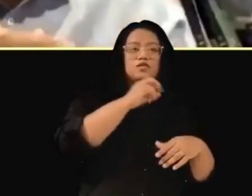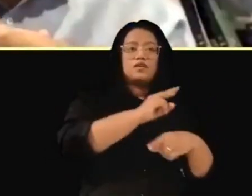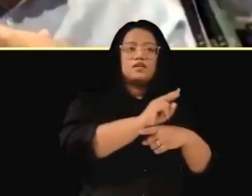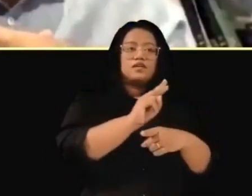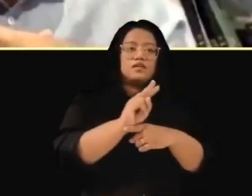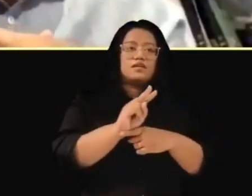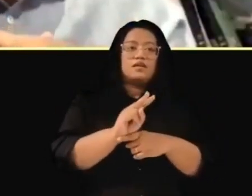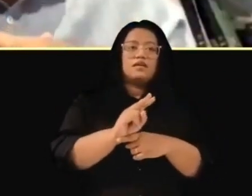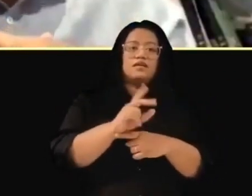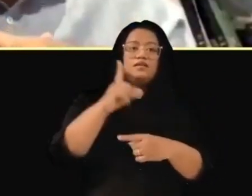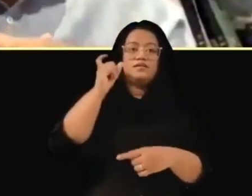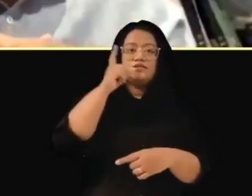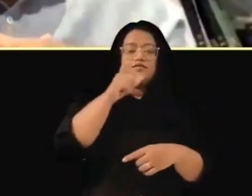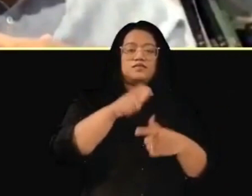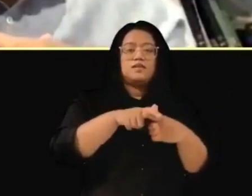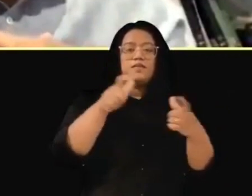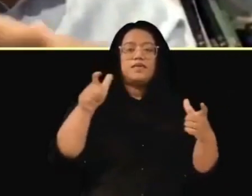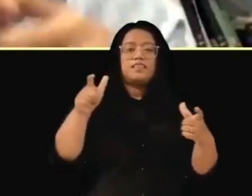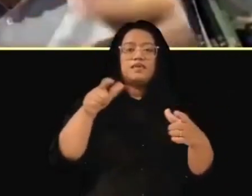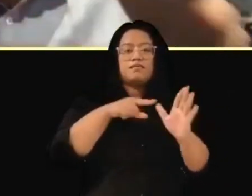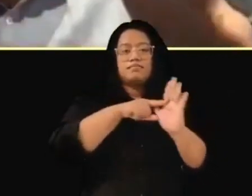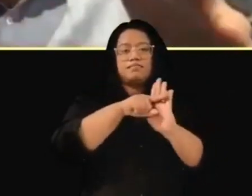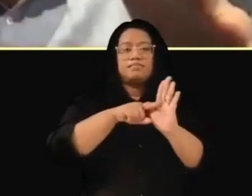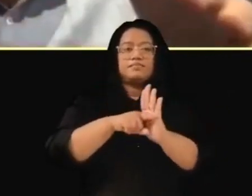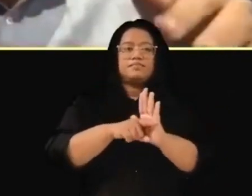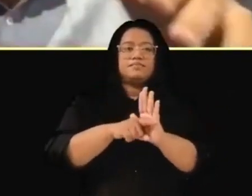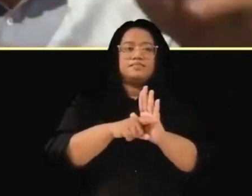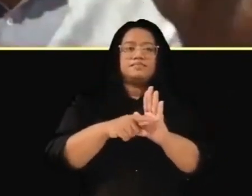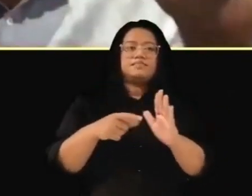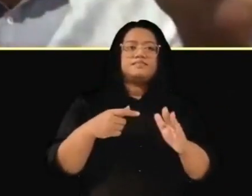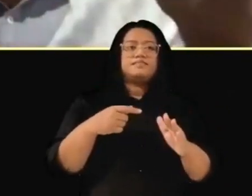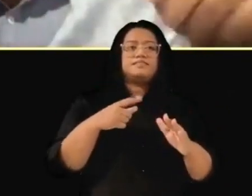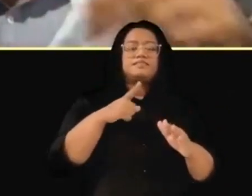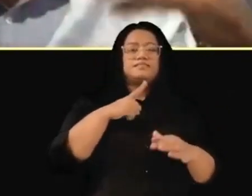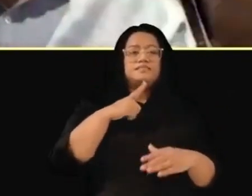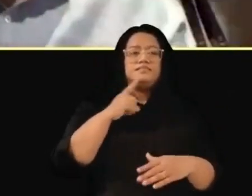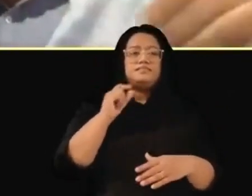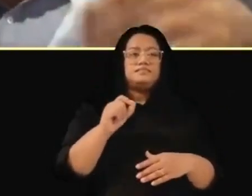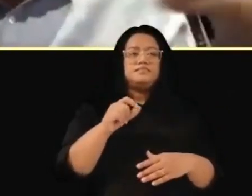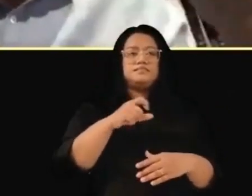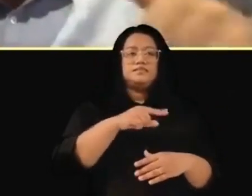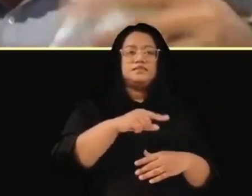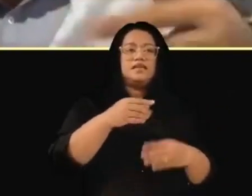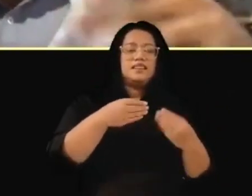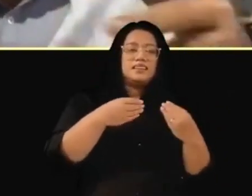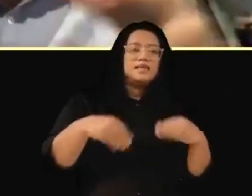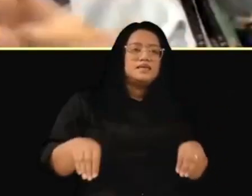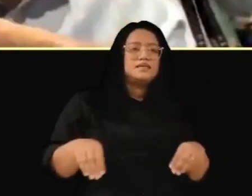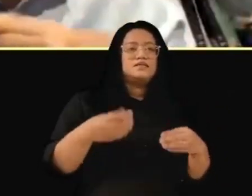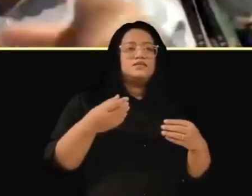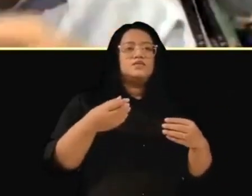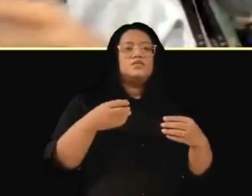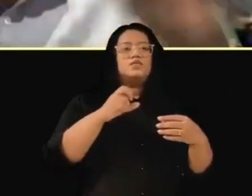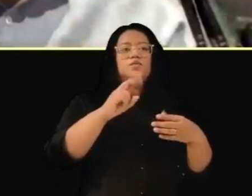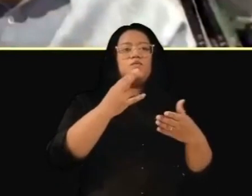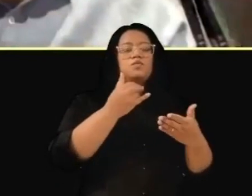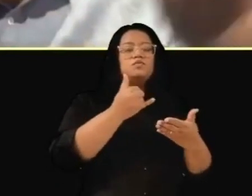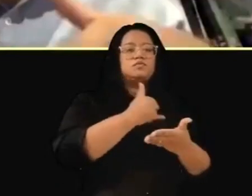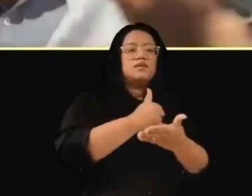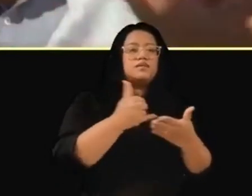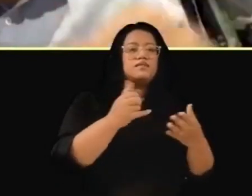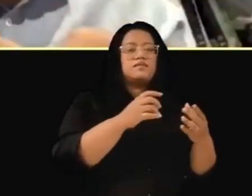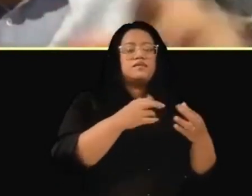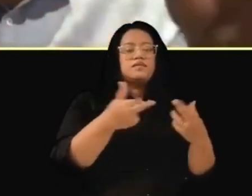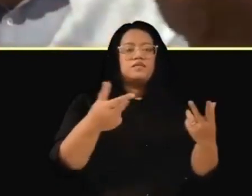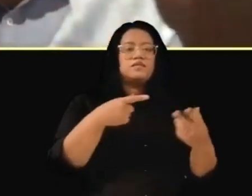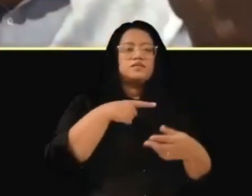aumenta, evidentemente. E ao mesmo tempo, quando eu chego junto a quem está causando um dano ou traficando algo, ele simplesmente